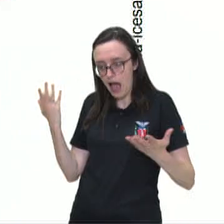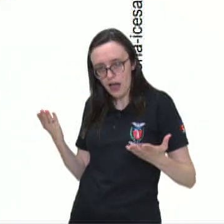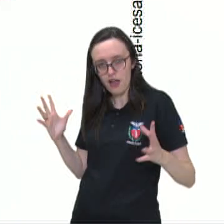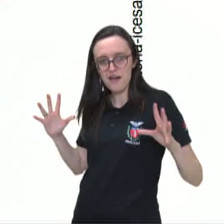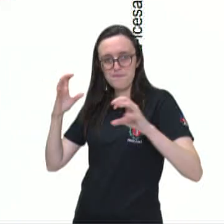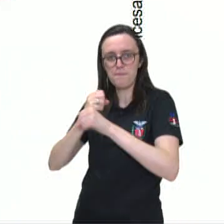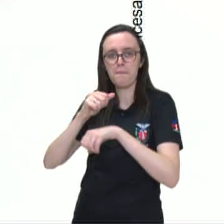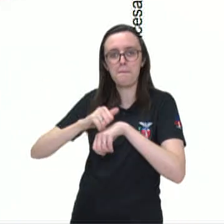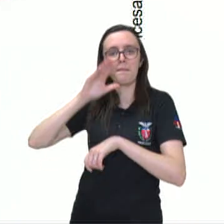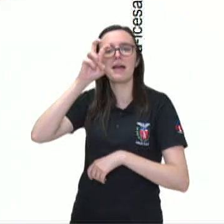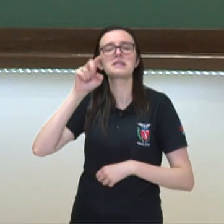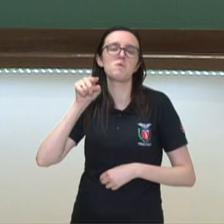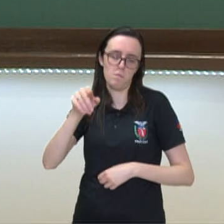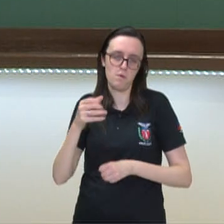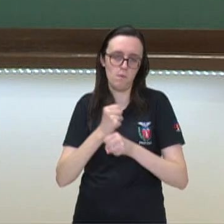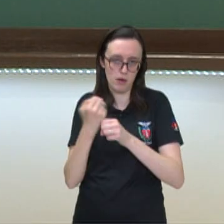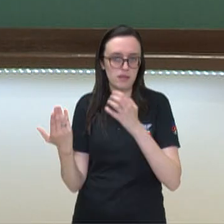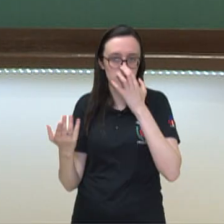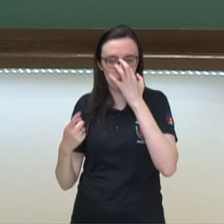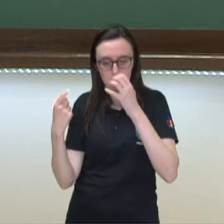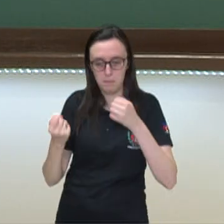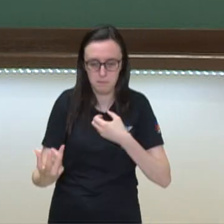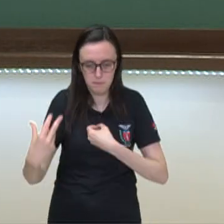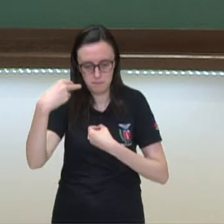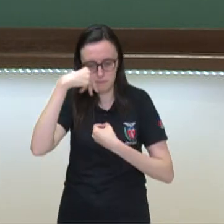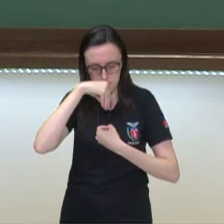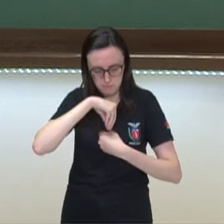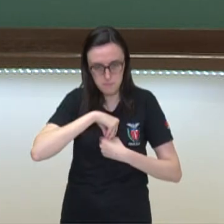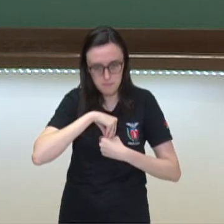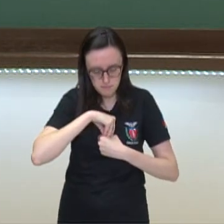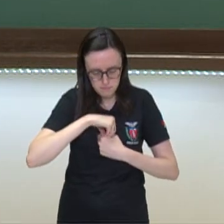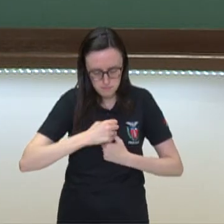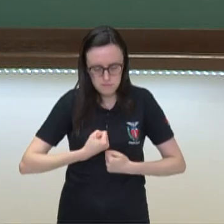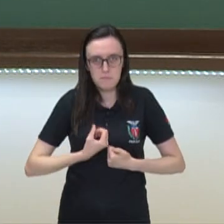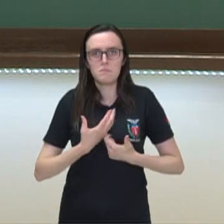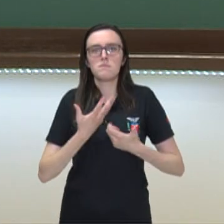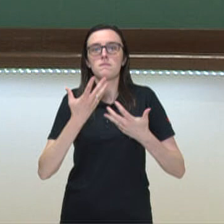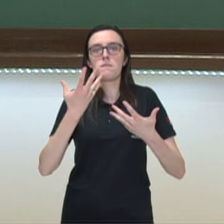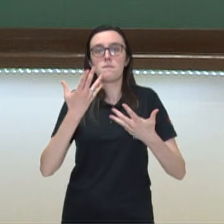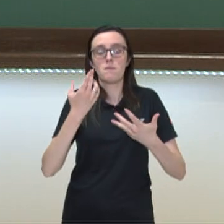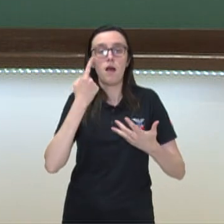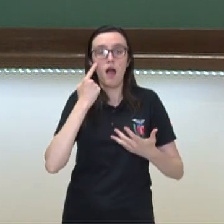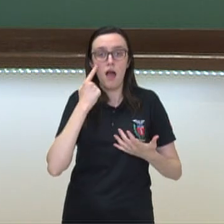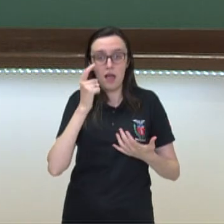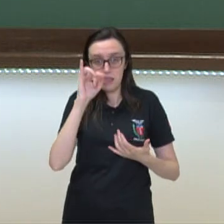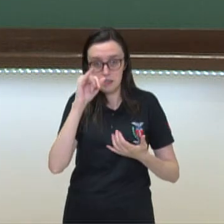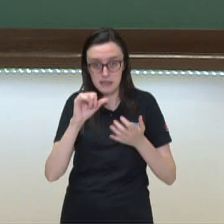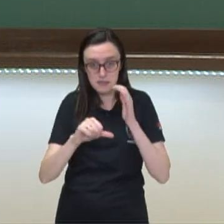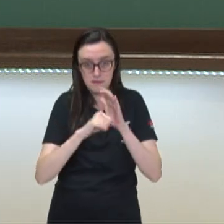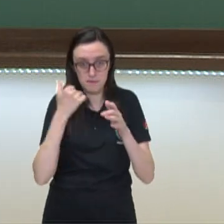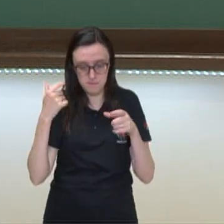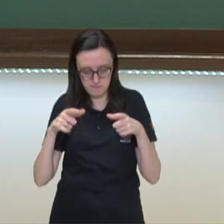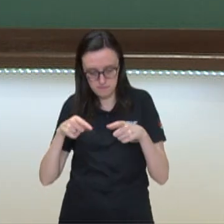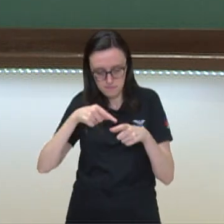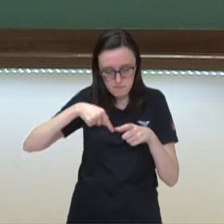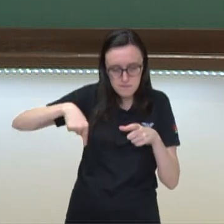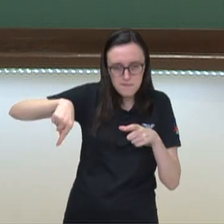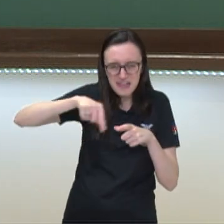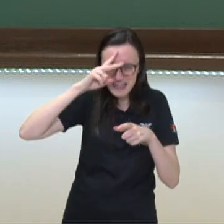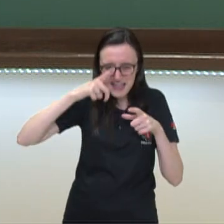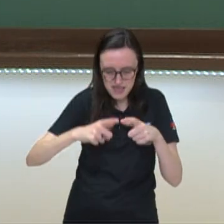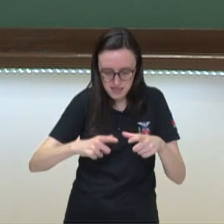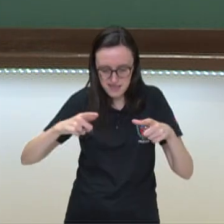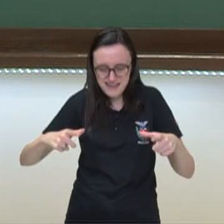sua energia pessoal, Kim. Ou seja, a primeira engrenagem, você encontrava os dias certos para